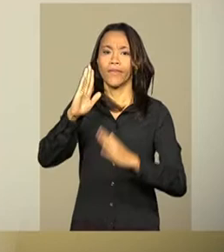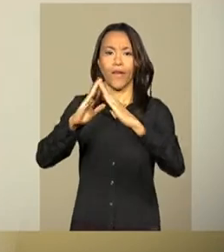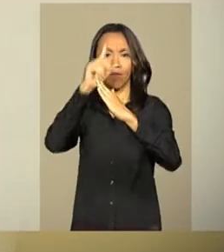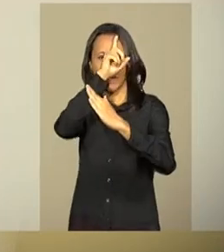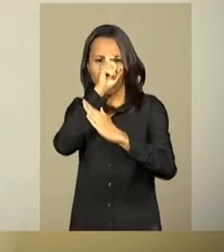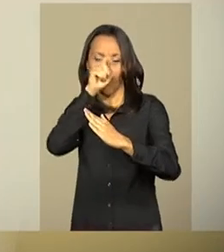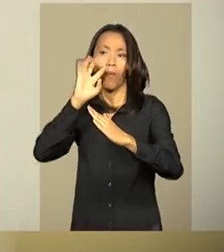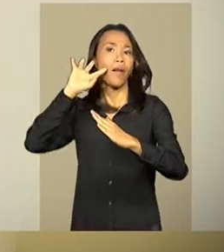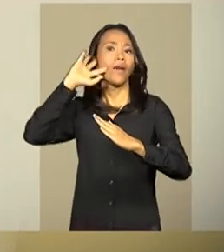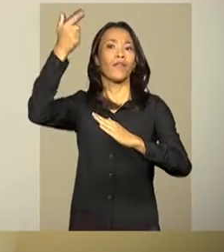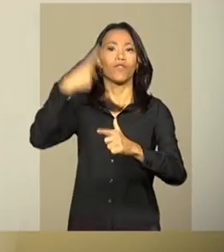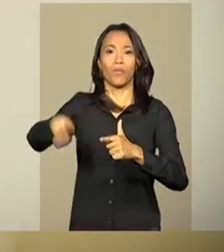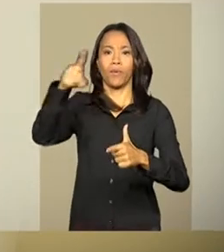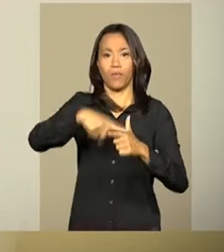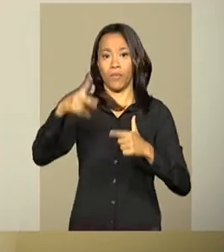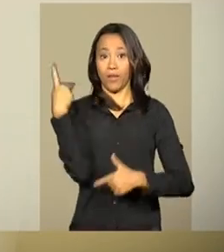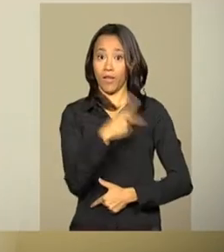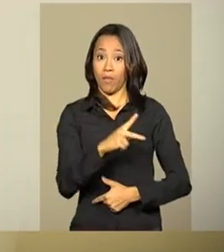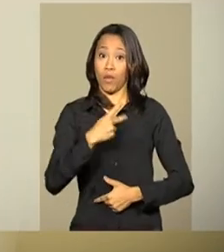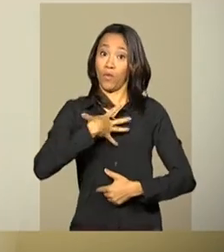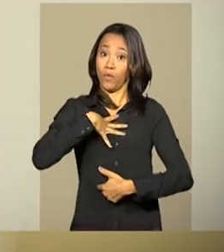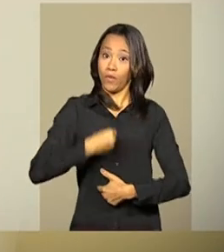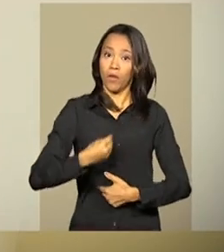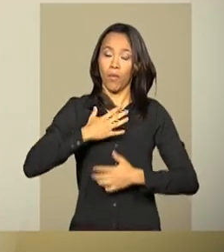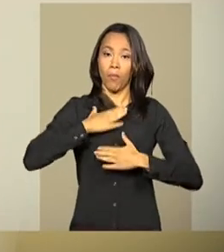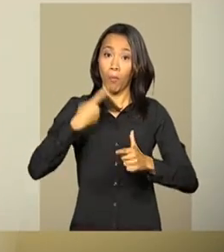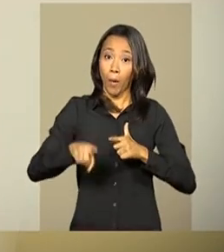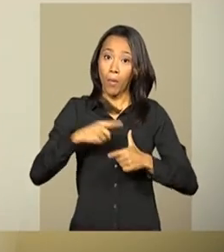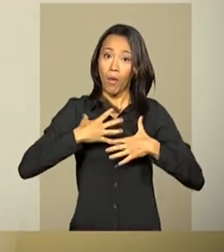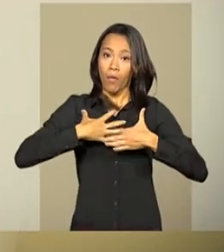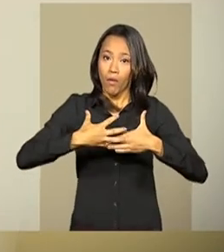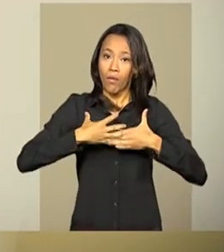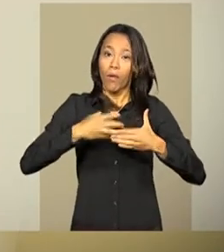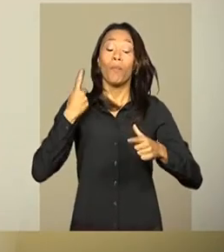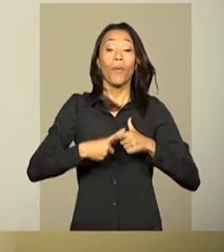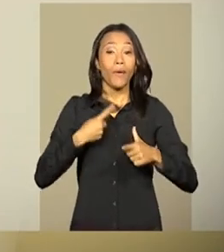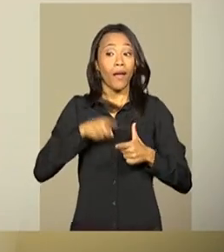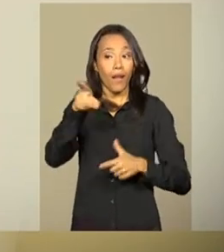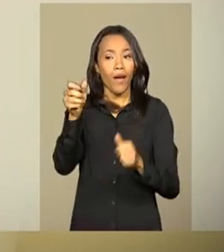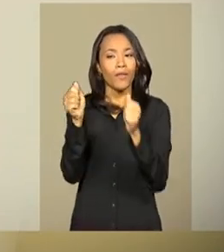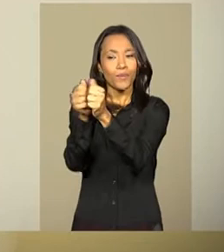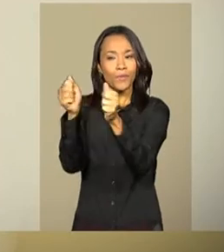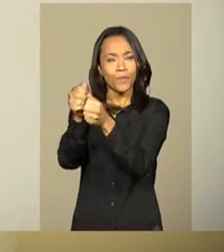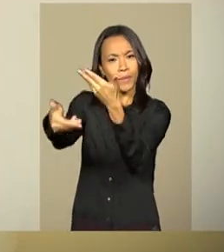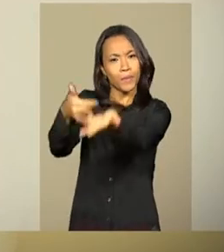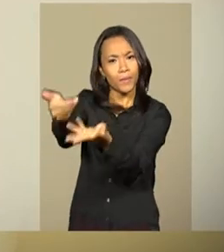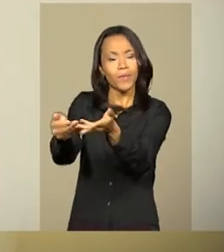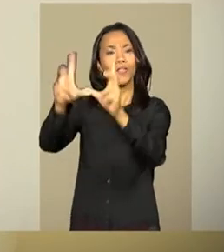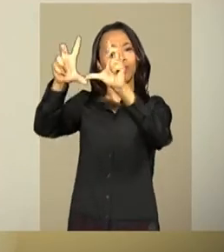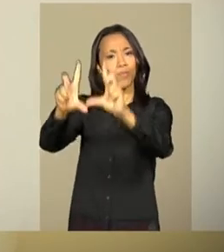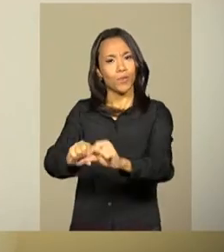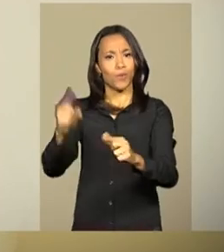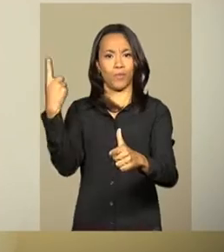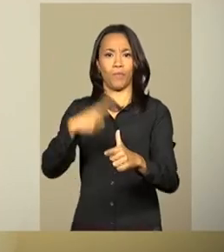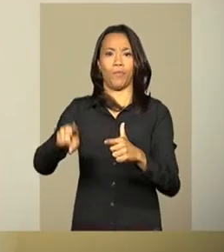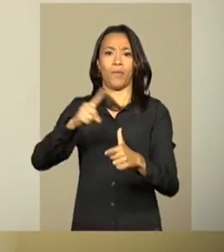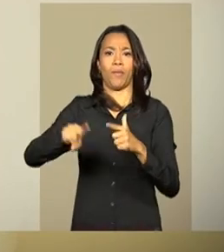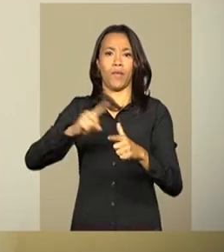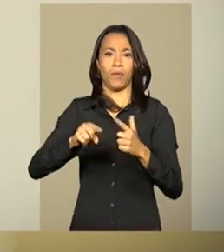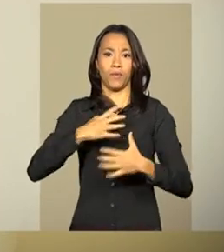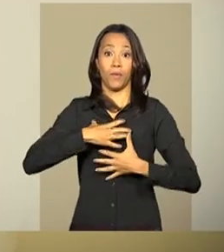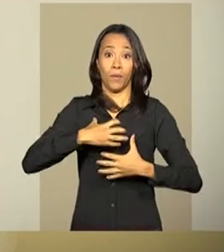emergência para o filho com crise de asma porque o acompanhamento médico lá no posto de saúde diminui o risco de crises